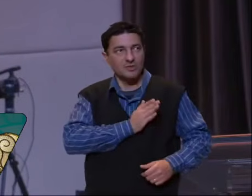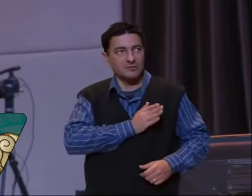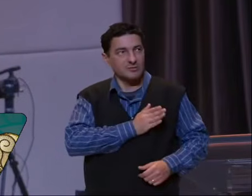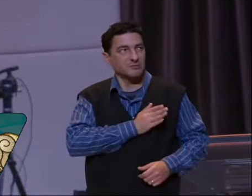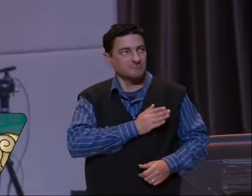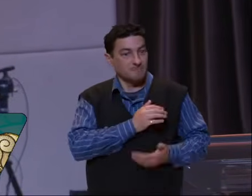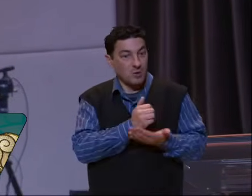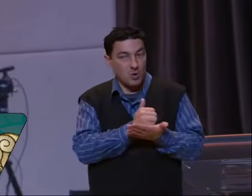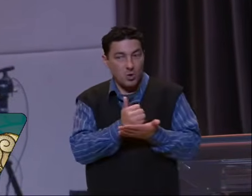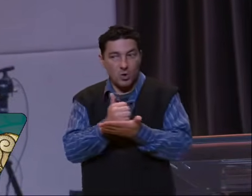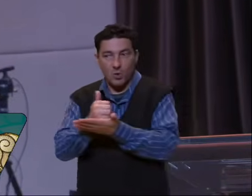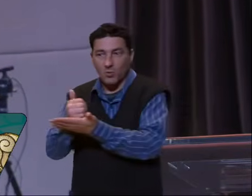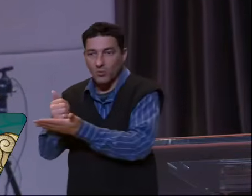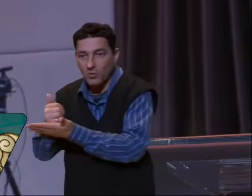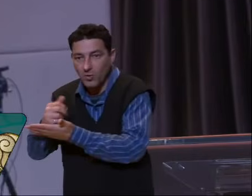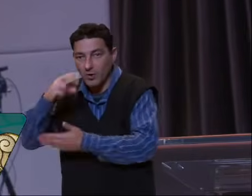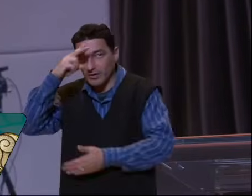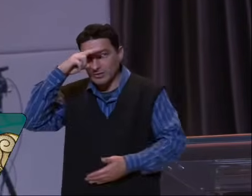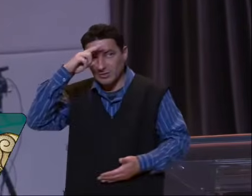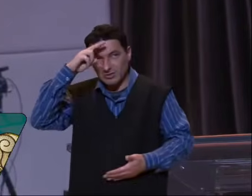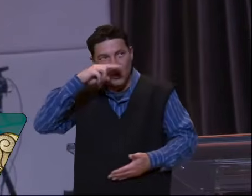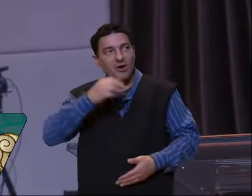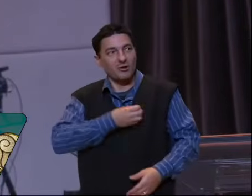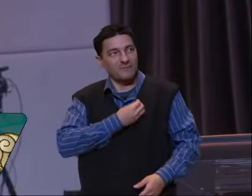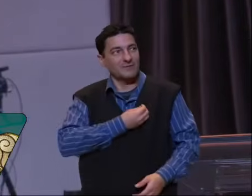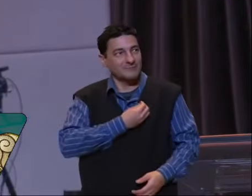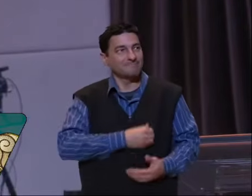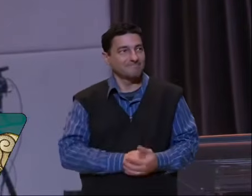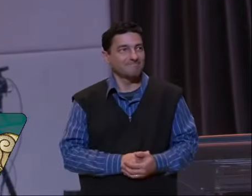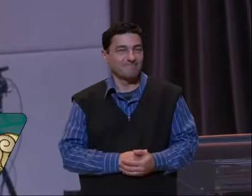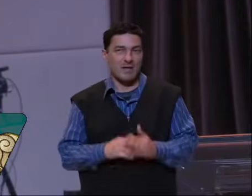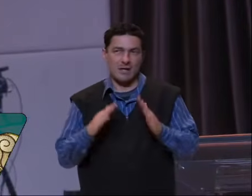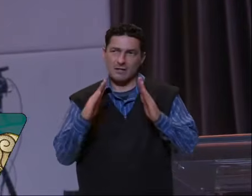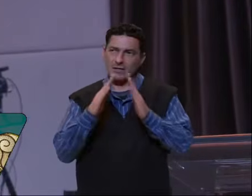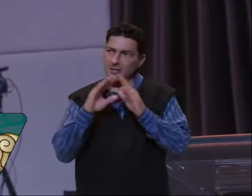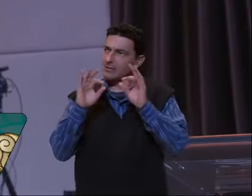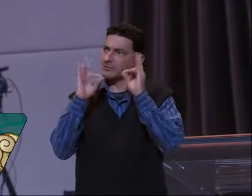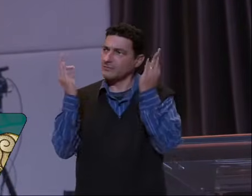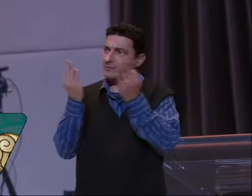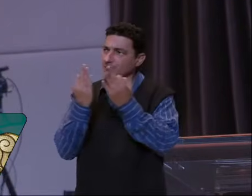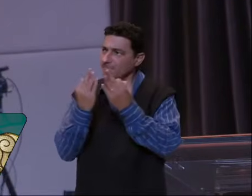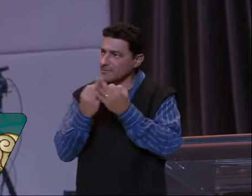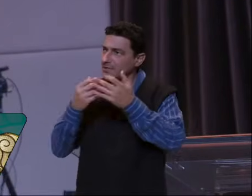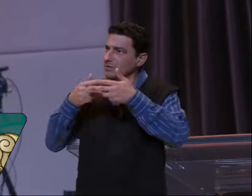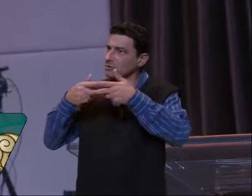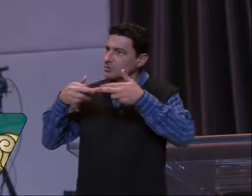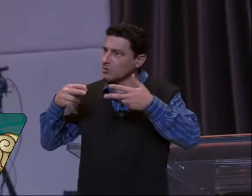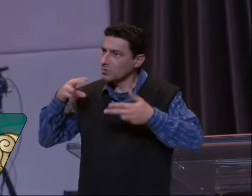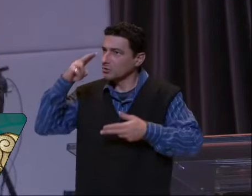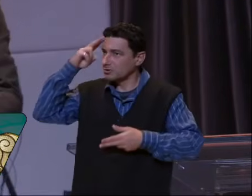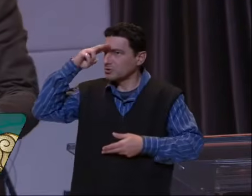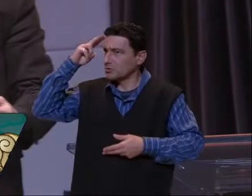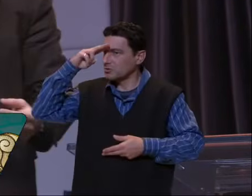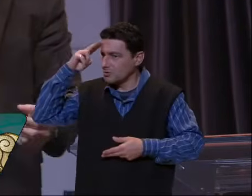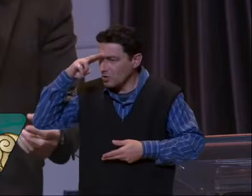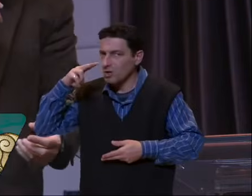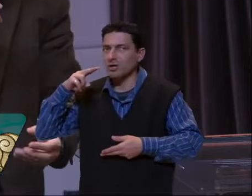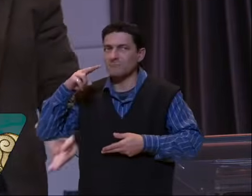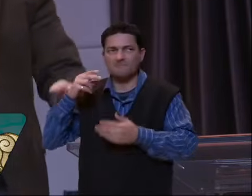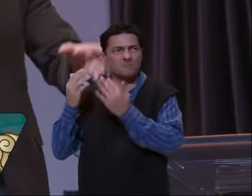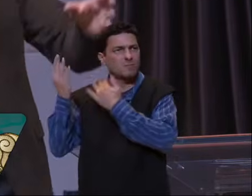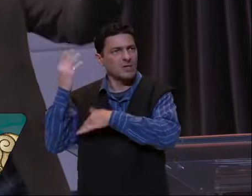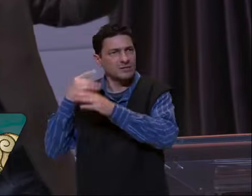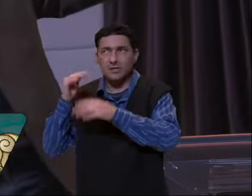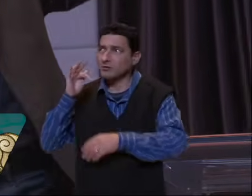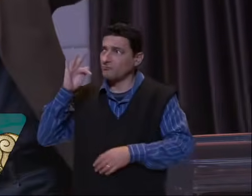história. Hoje entra na minha vida, entra na minha casa, comanda as coisas na minha história.